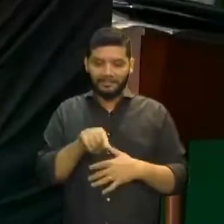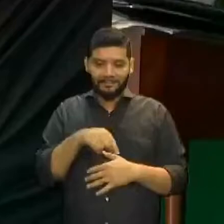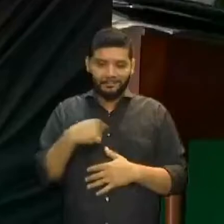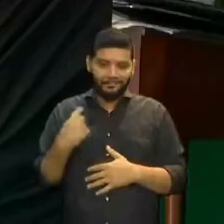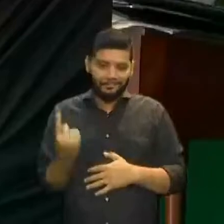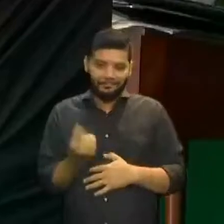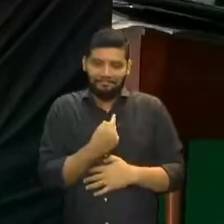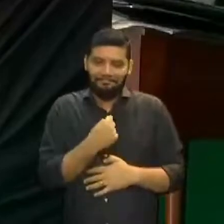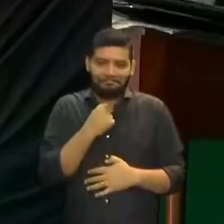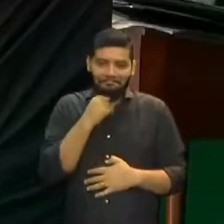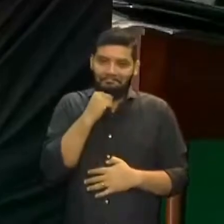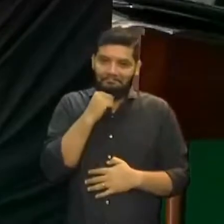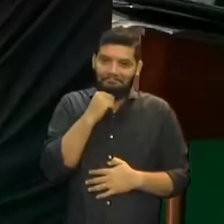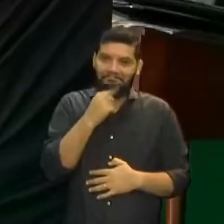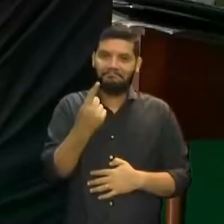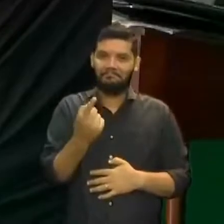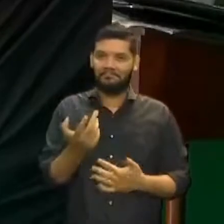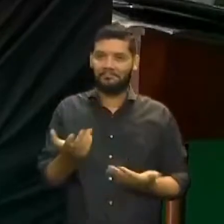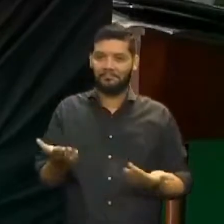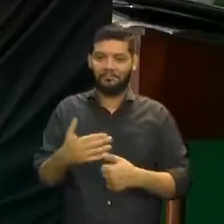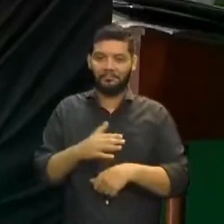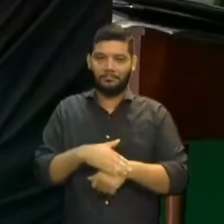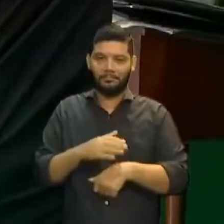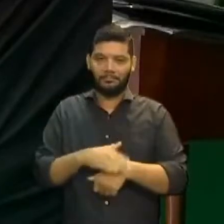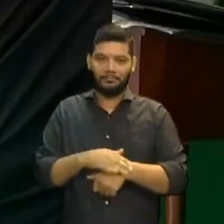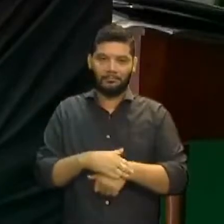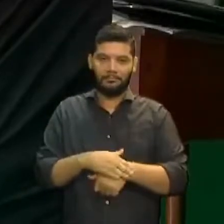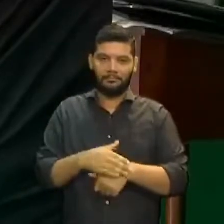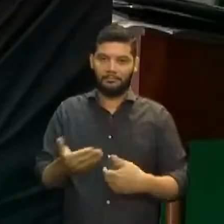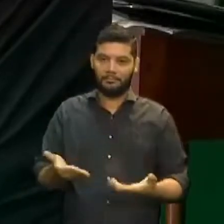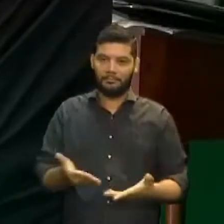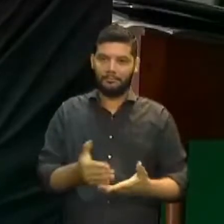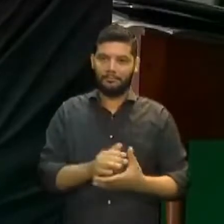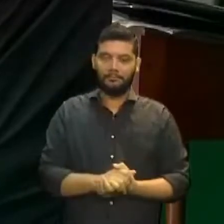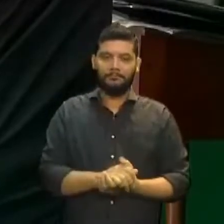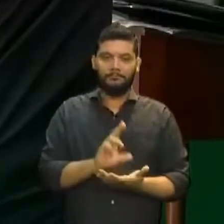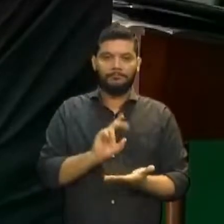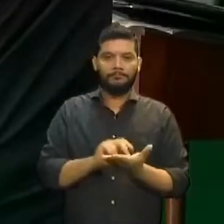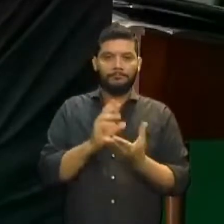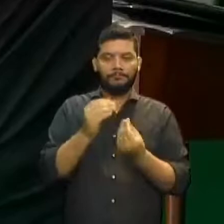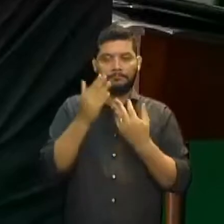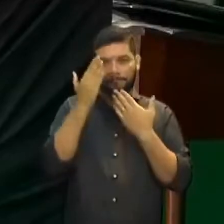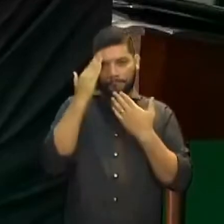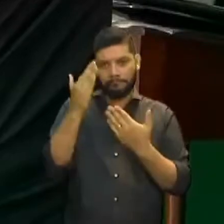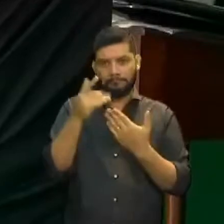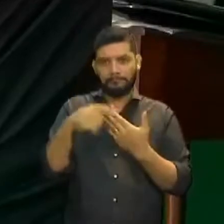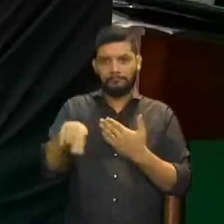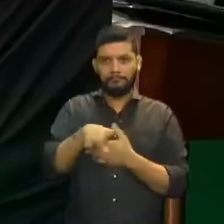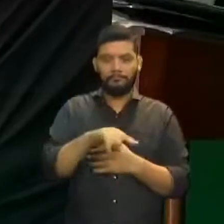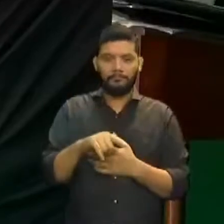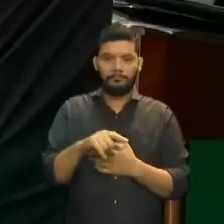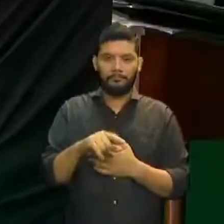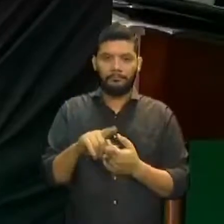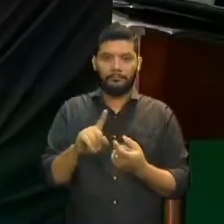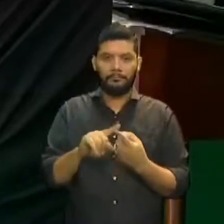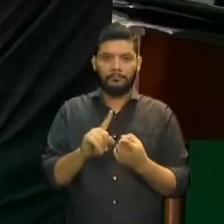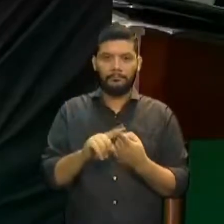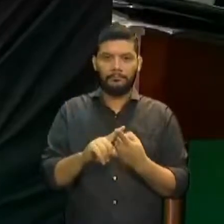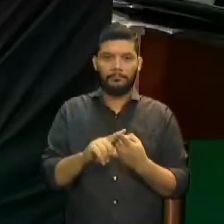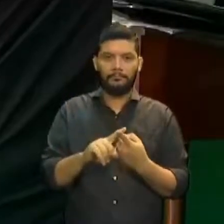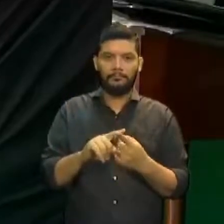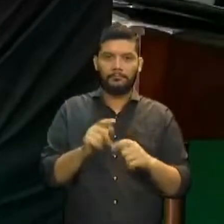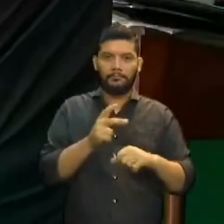não teríamos condições de estarmos nesse momento, nesse evento. Então, muito obrigado a todos